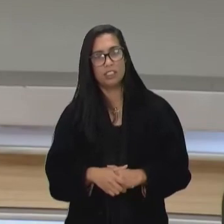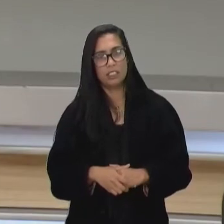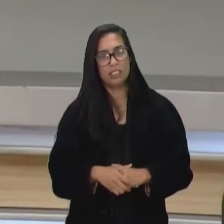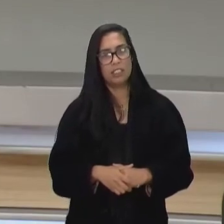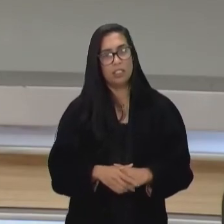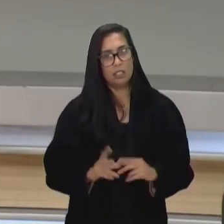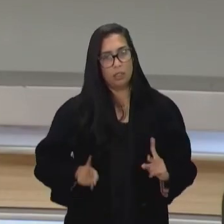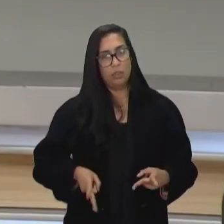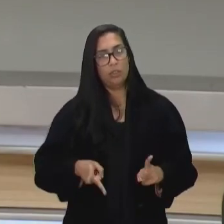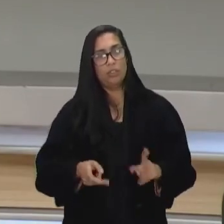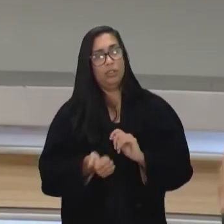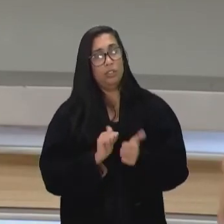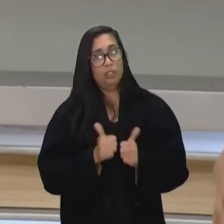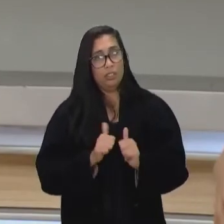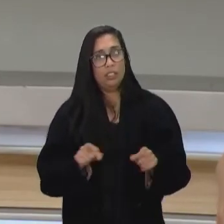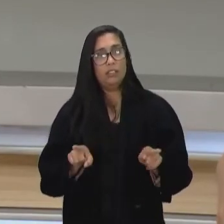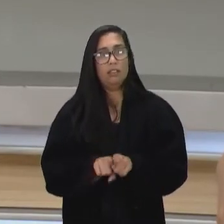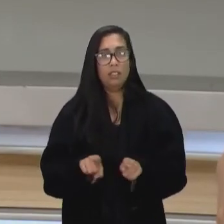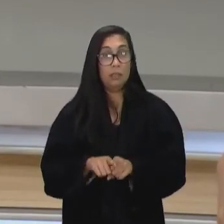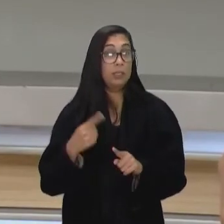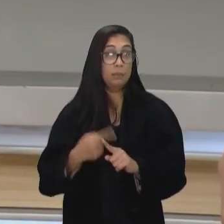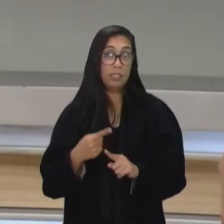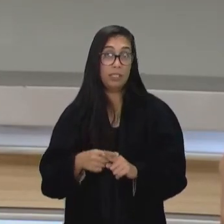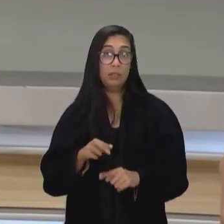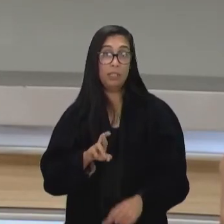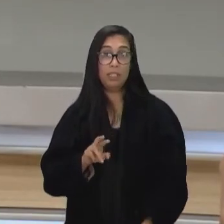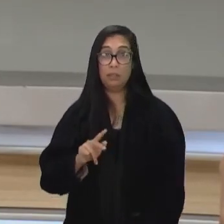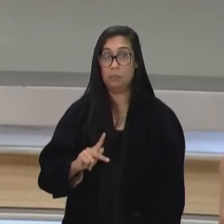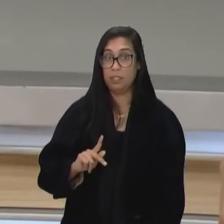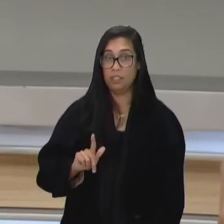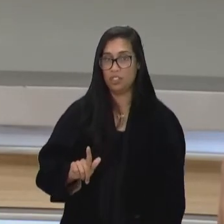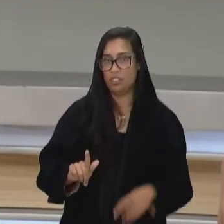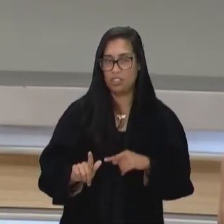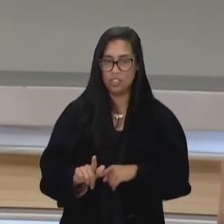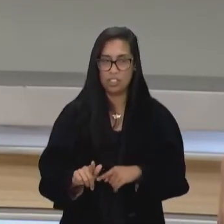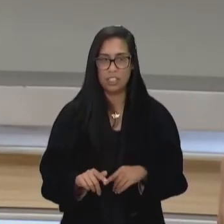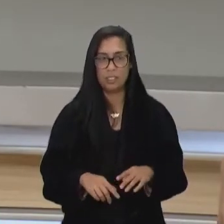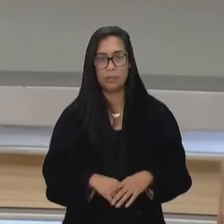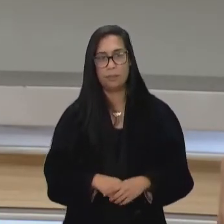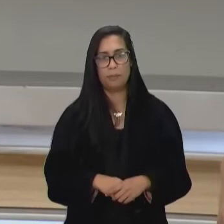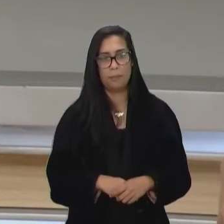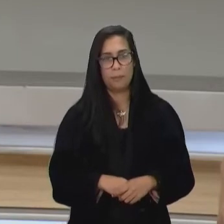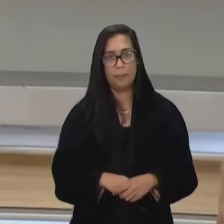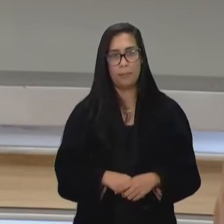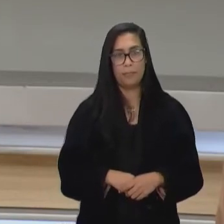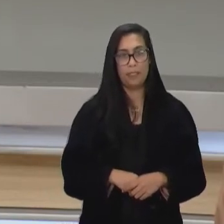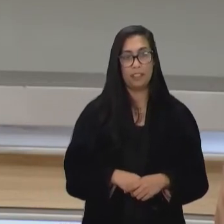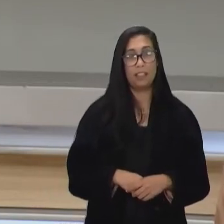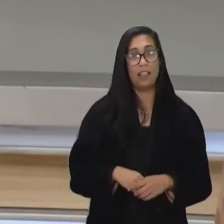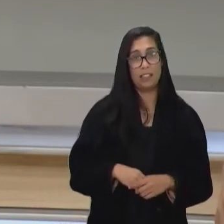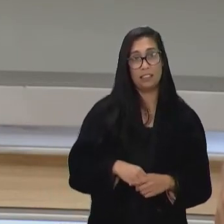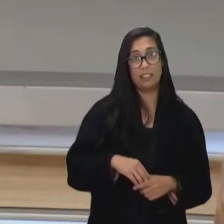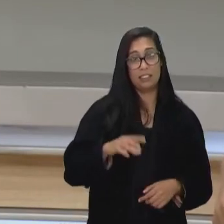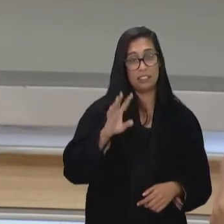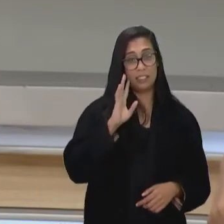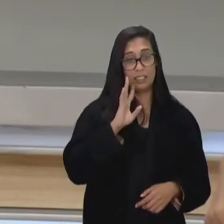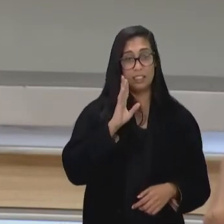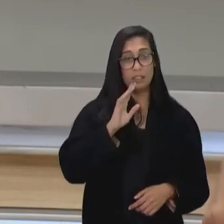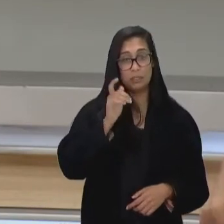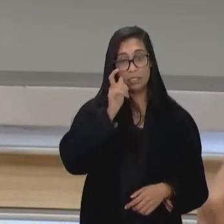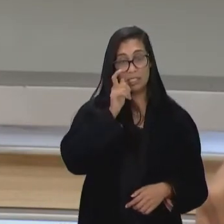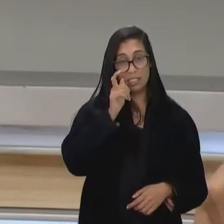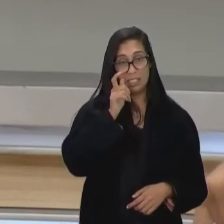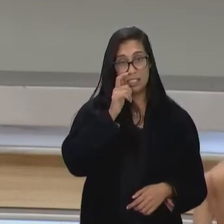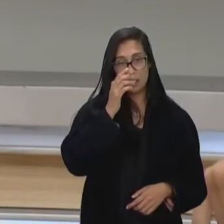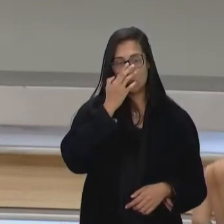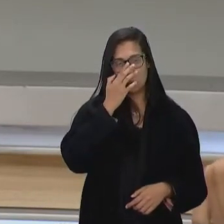dar continuidade à história, porque o RPG, acho que um dos fatores mais interessantes do RPG que torna ele bastante atrativo, que o limite do RPG não são